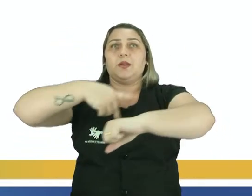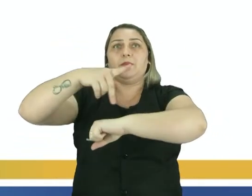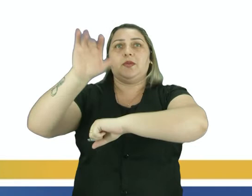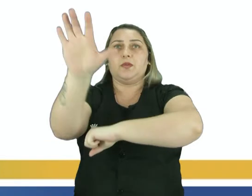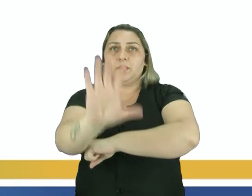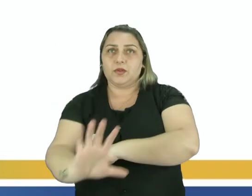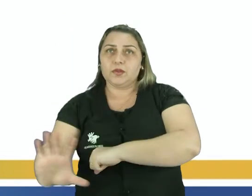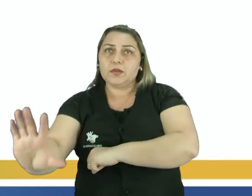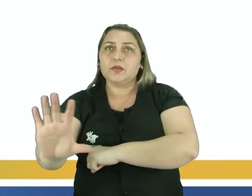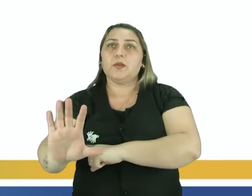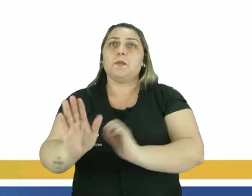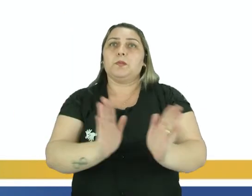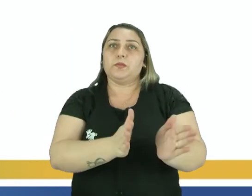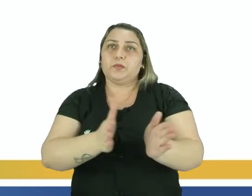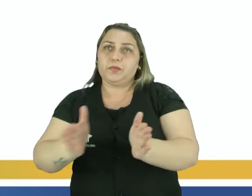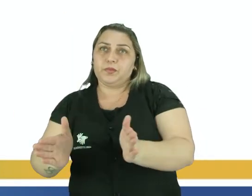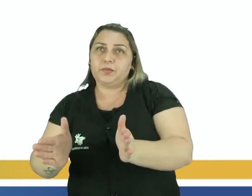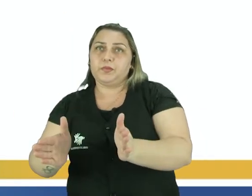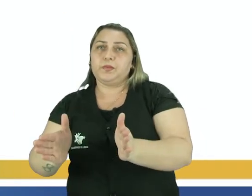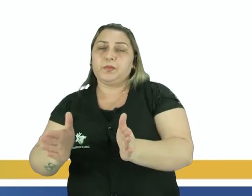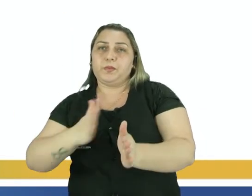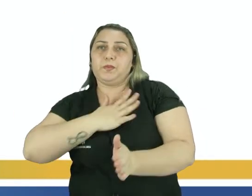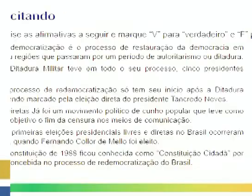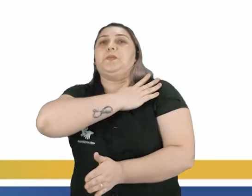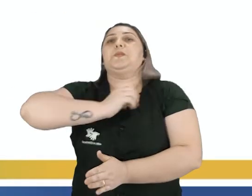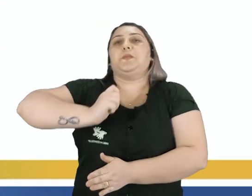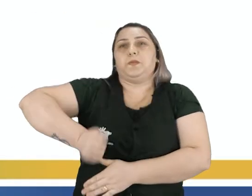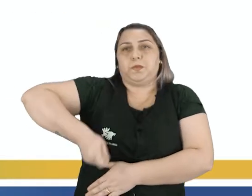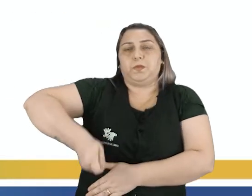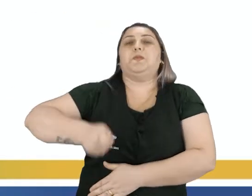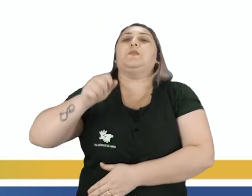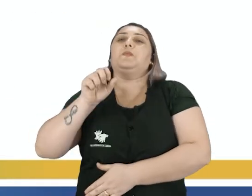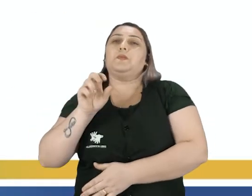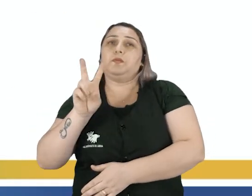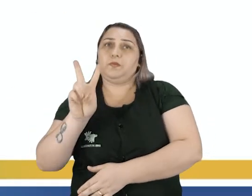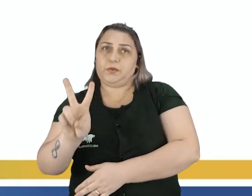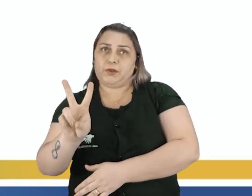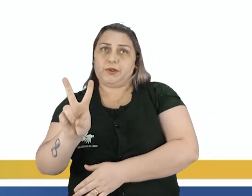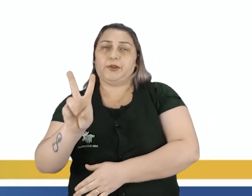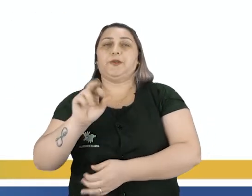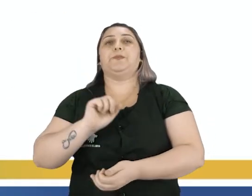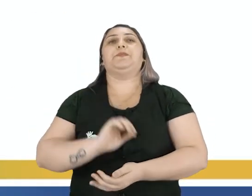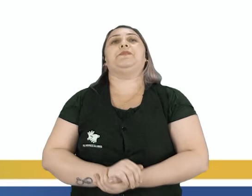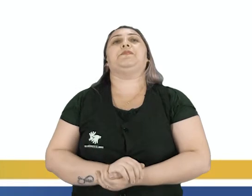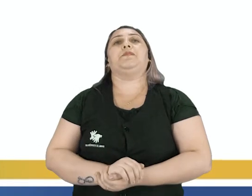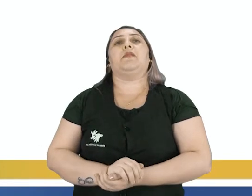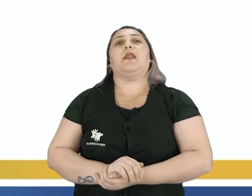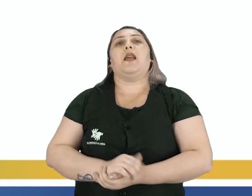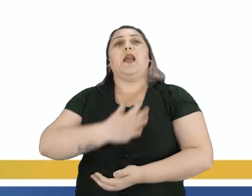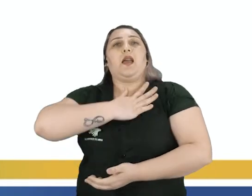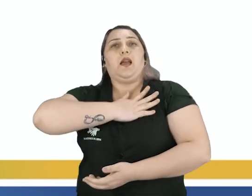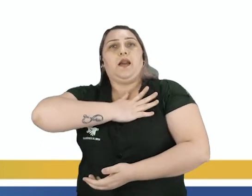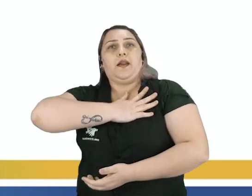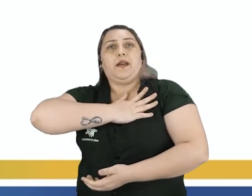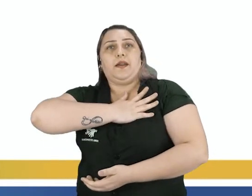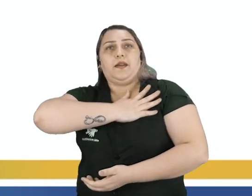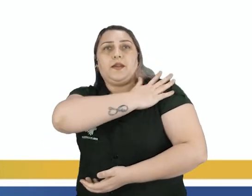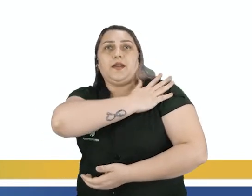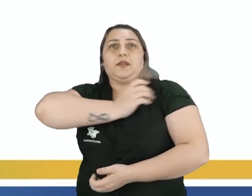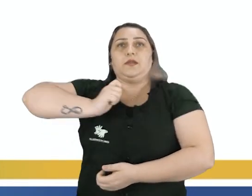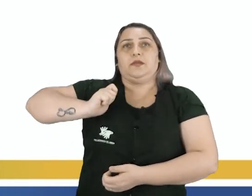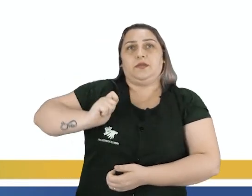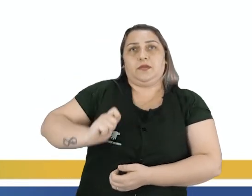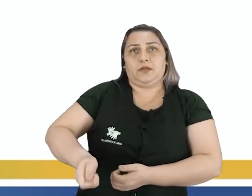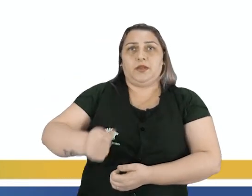ou regiões que passaram por um período de autoritarismo ou ditadura? Verdadeiro. Segunda